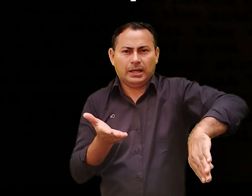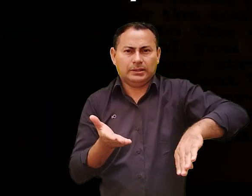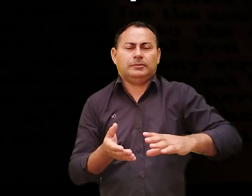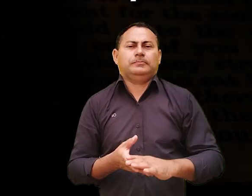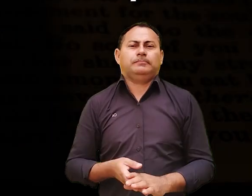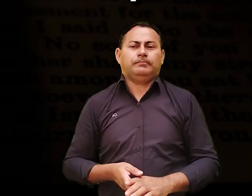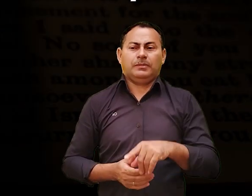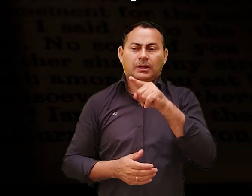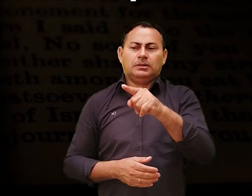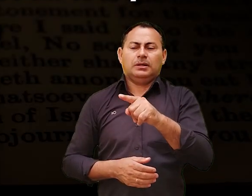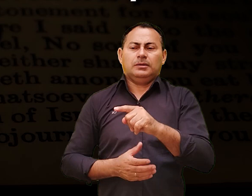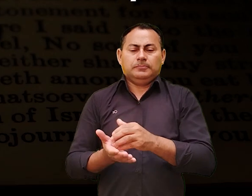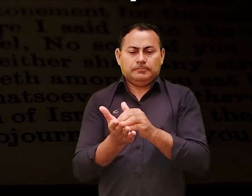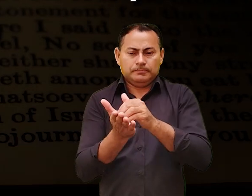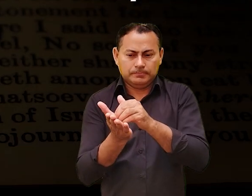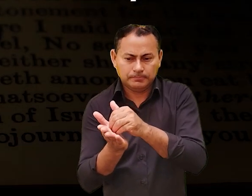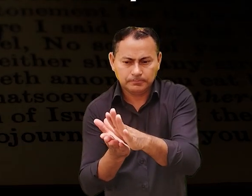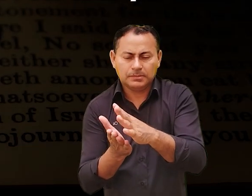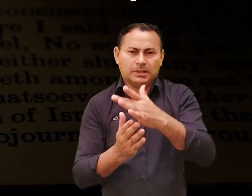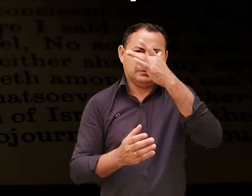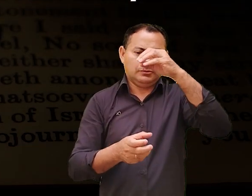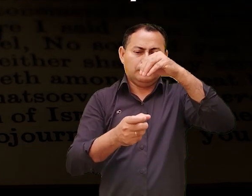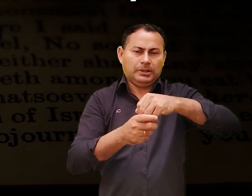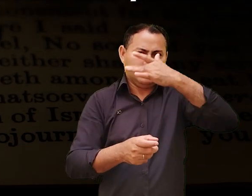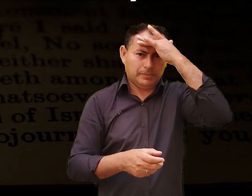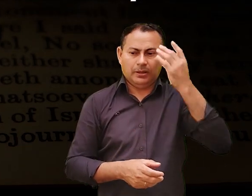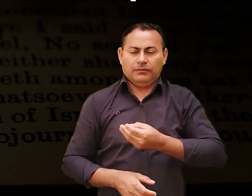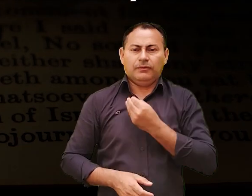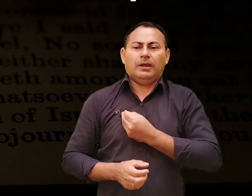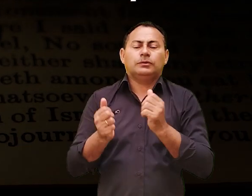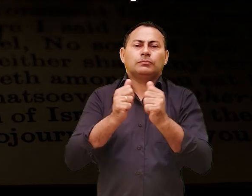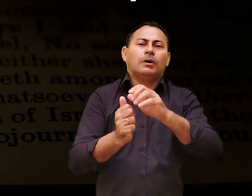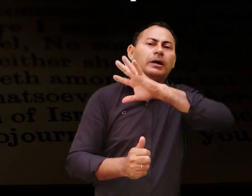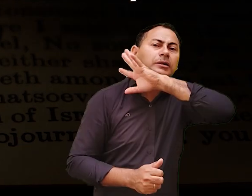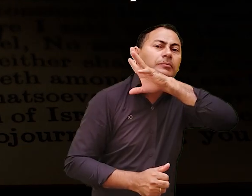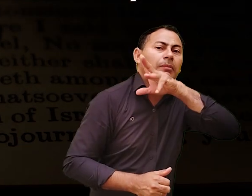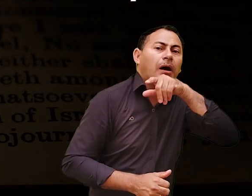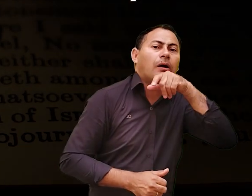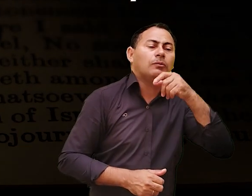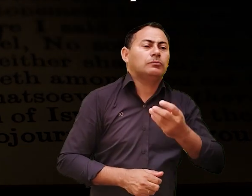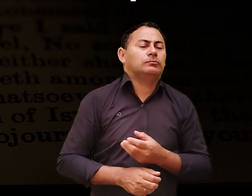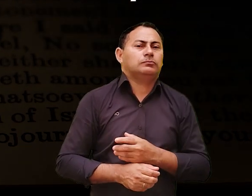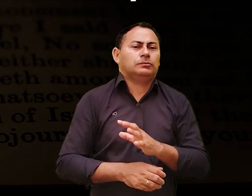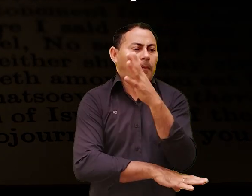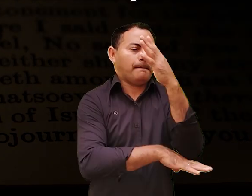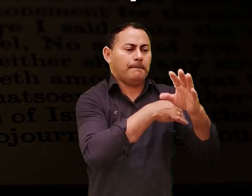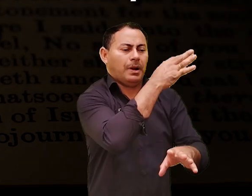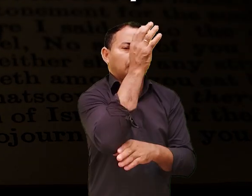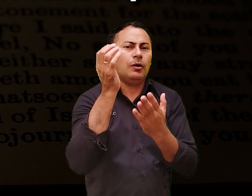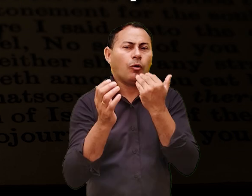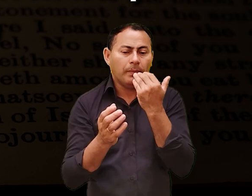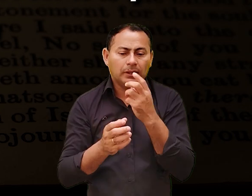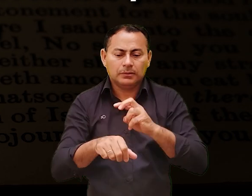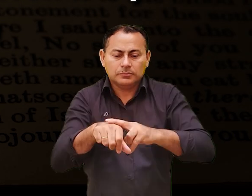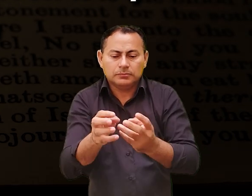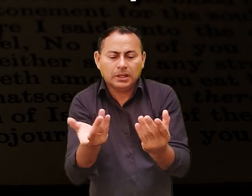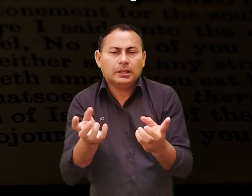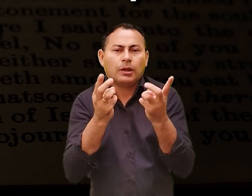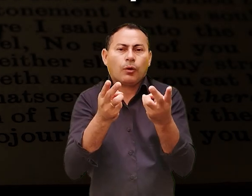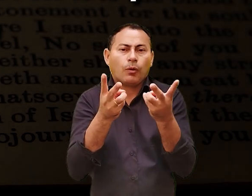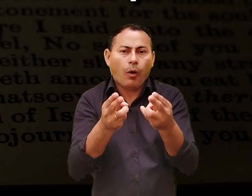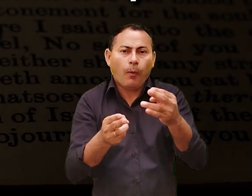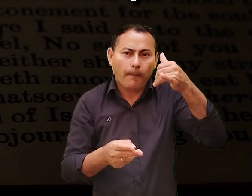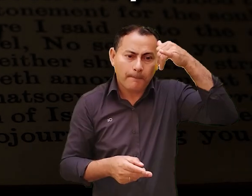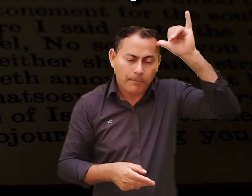tirada. Você será expulso do meio dos homens, viverá com os animais selvagens e comerá capim como os